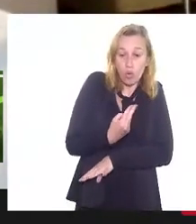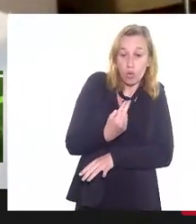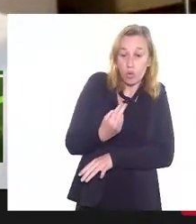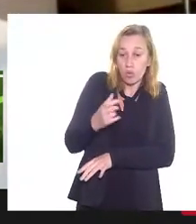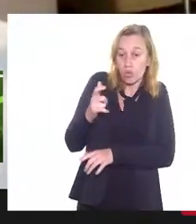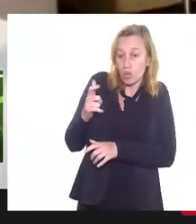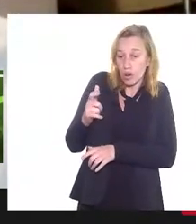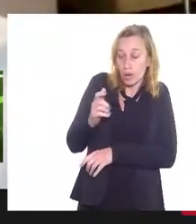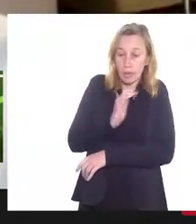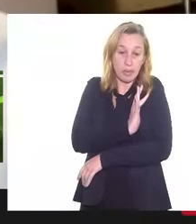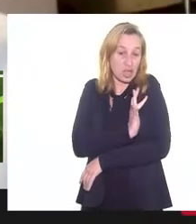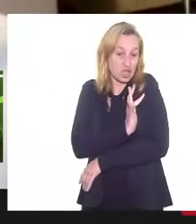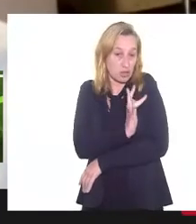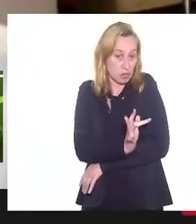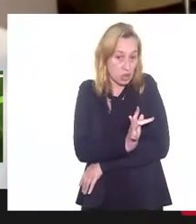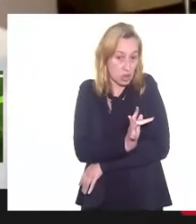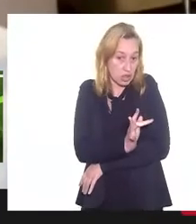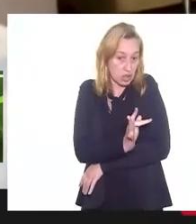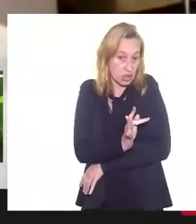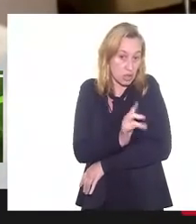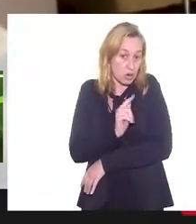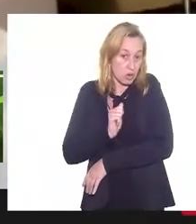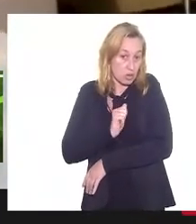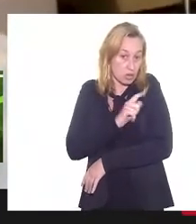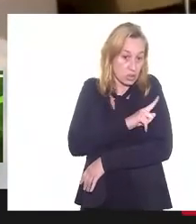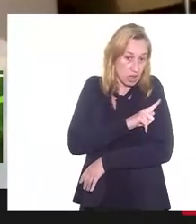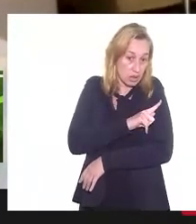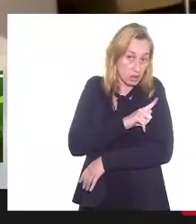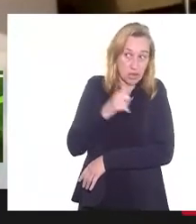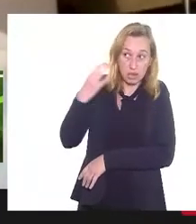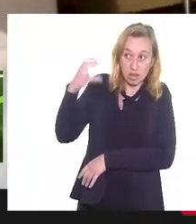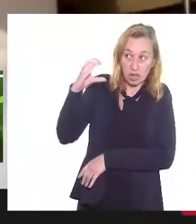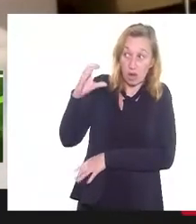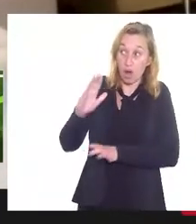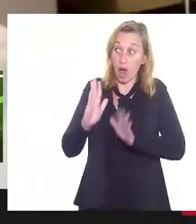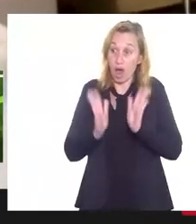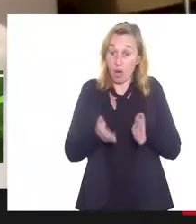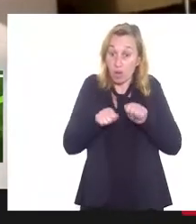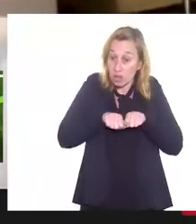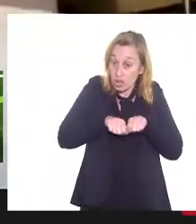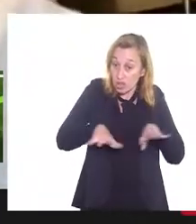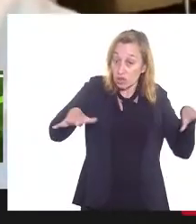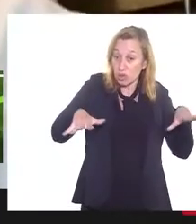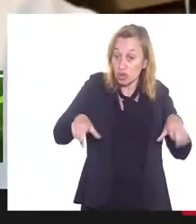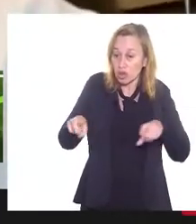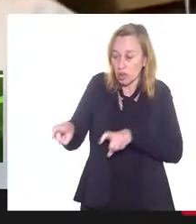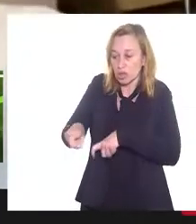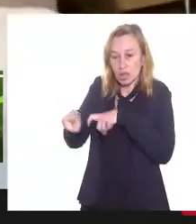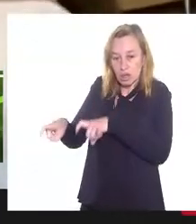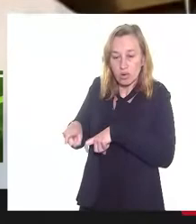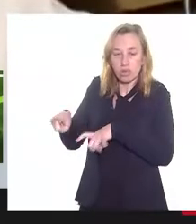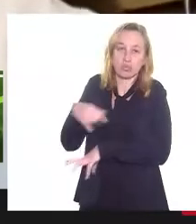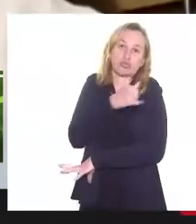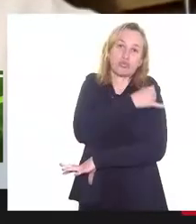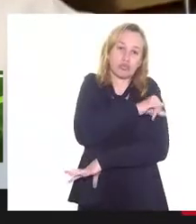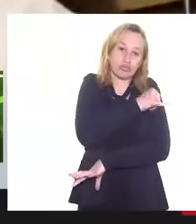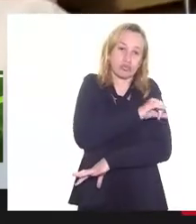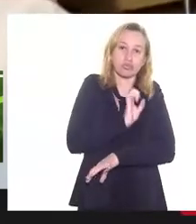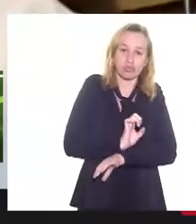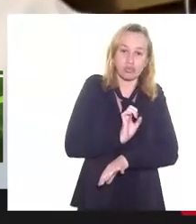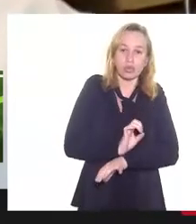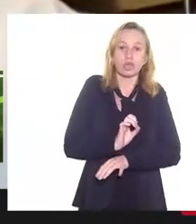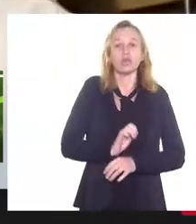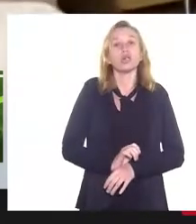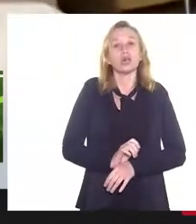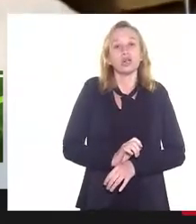Baixada Fluminense, Gonçalo, Niterói. Ela agora está se expandindo pelo interior do estado do Rio de Janeiro, pegando região dos